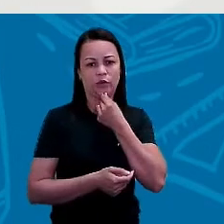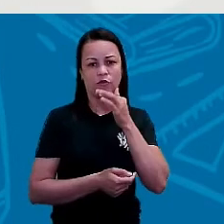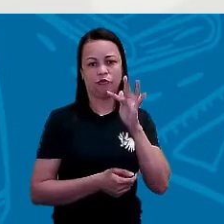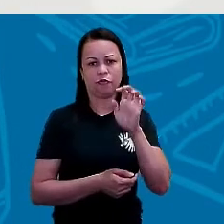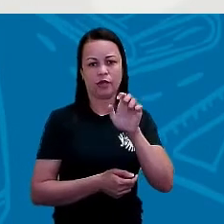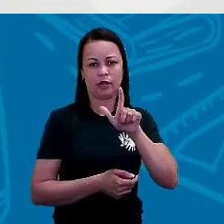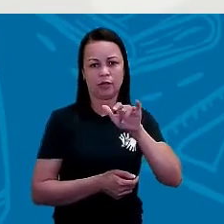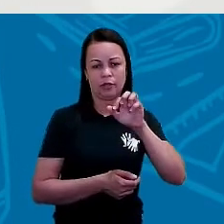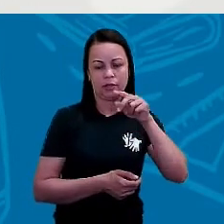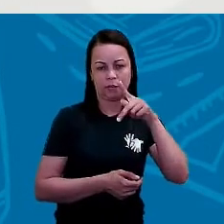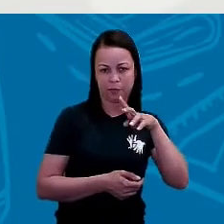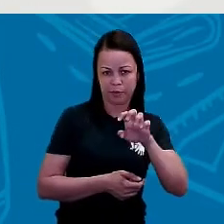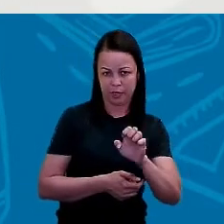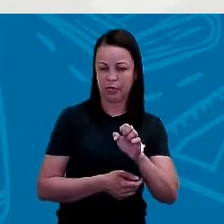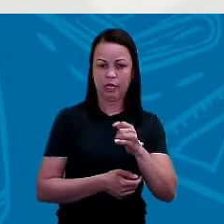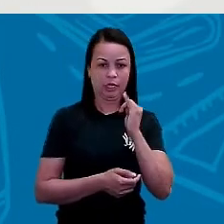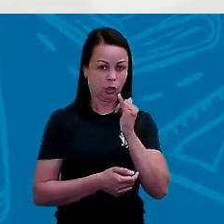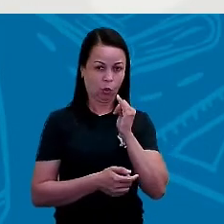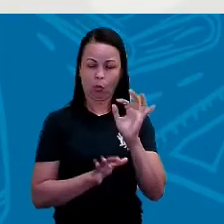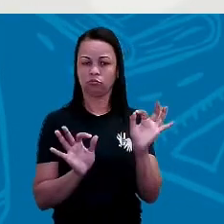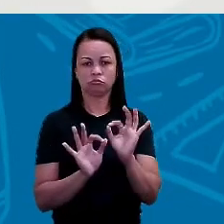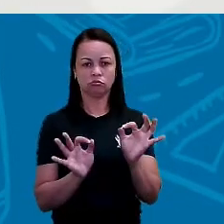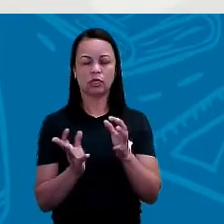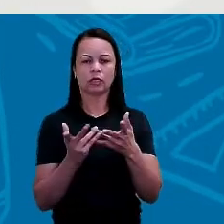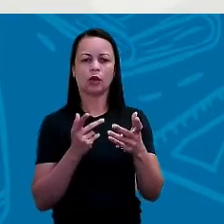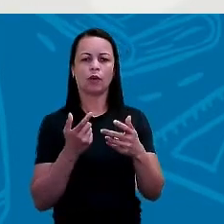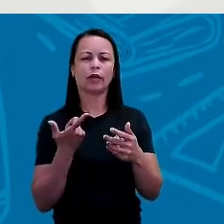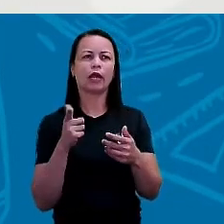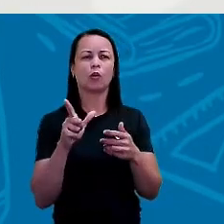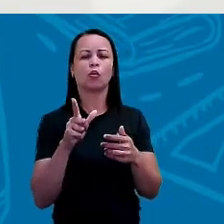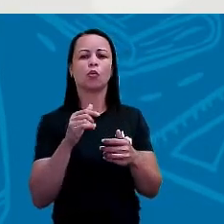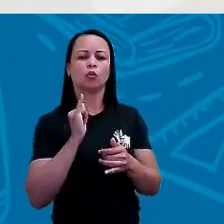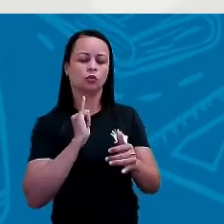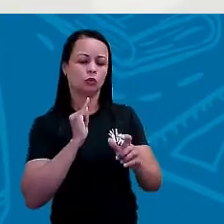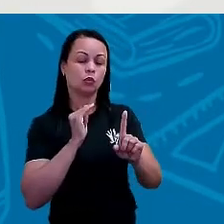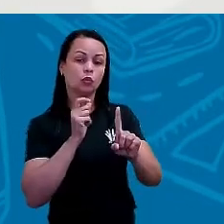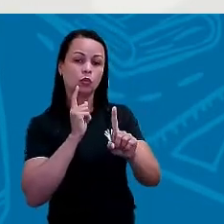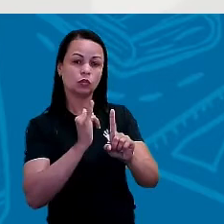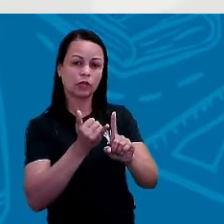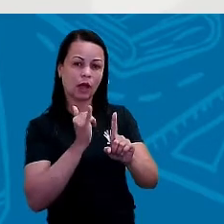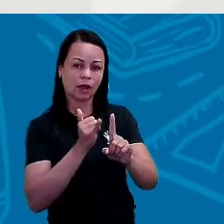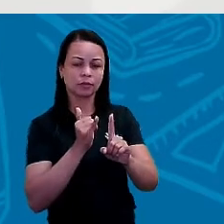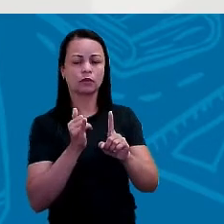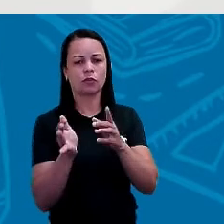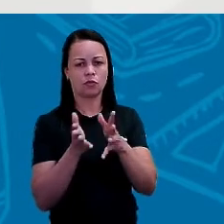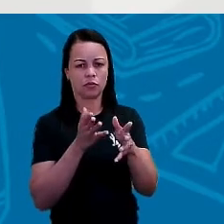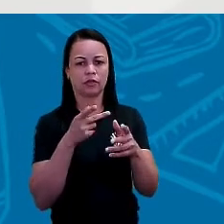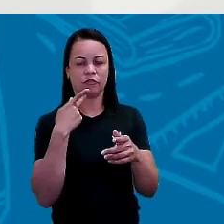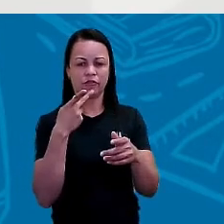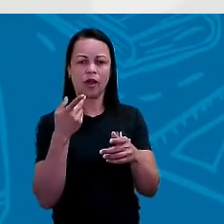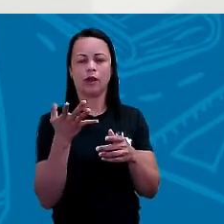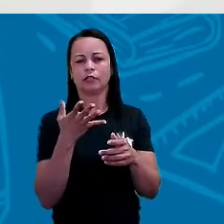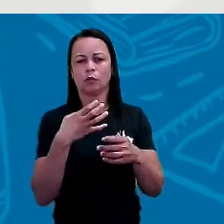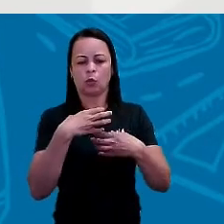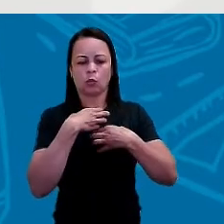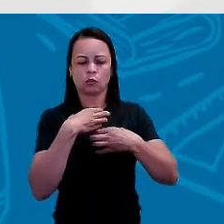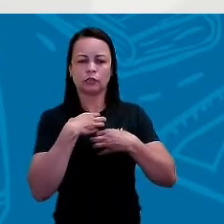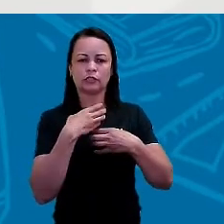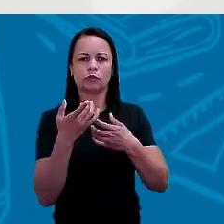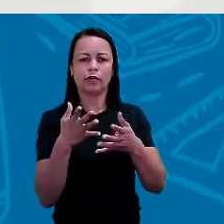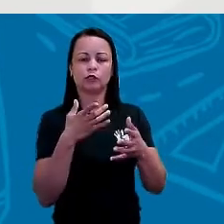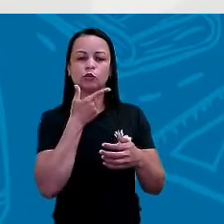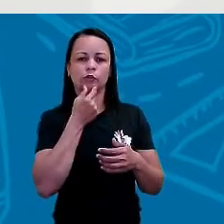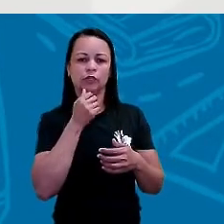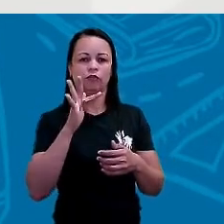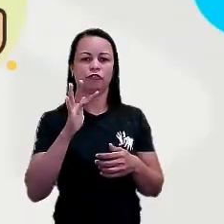Então, o narrador, podemos dizer até onisciente, que conhece muitas ações e sentimentos de Felipe. Então, vamos identificar aqui a